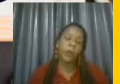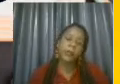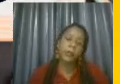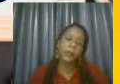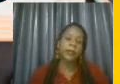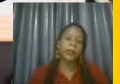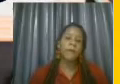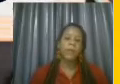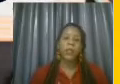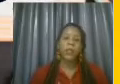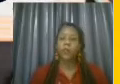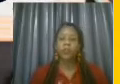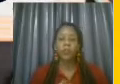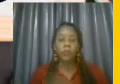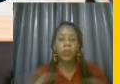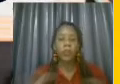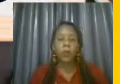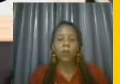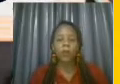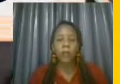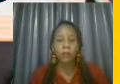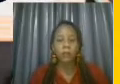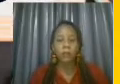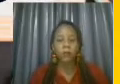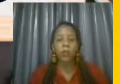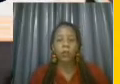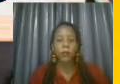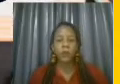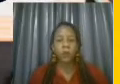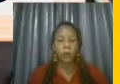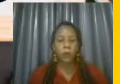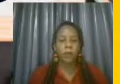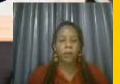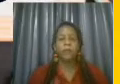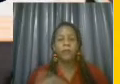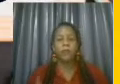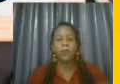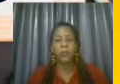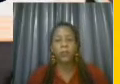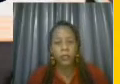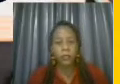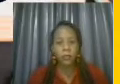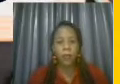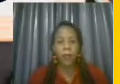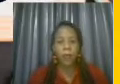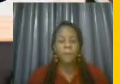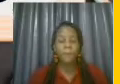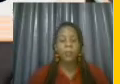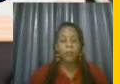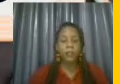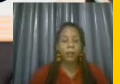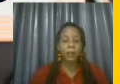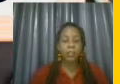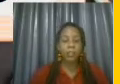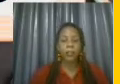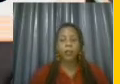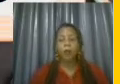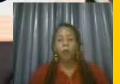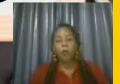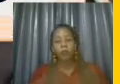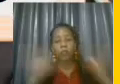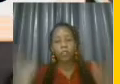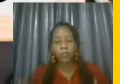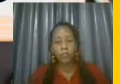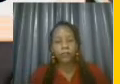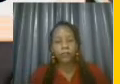está em quarentena, né? Então a gente não pode estar em contato com outras pessoas, por quê? Para o vírus não poder se espalhar. Então você imagina,